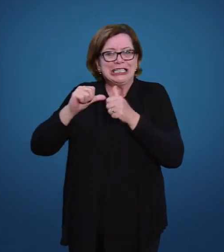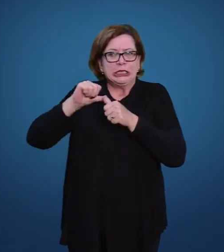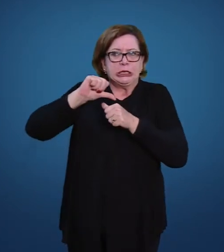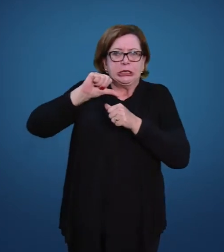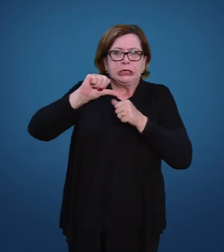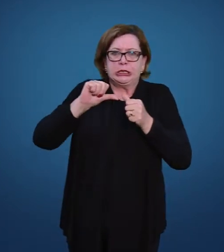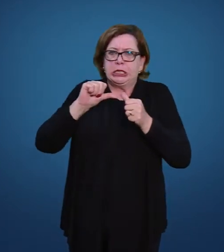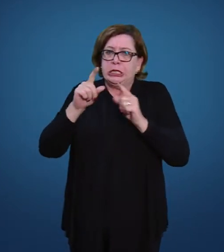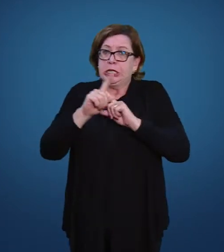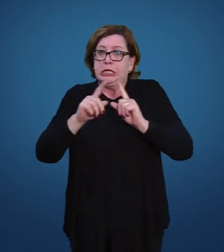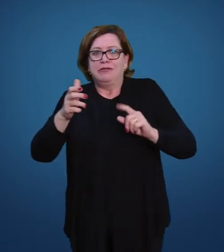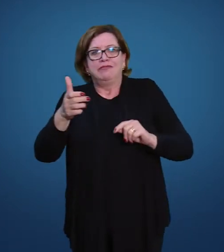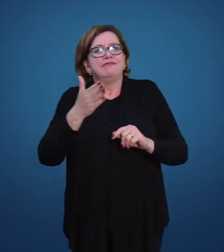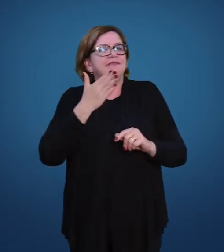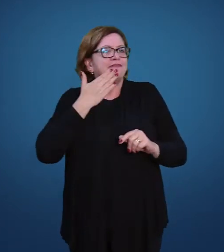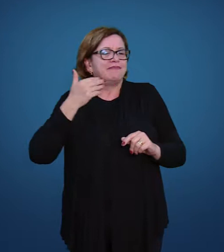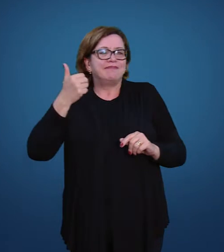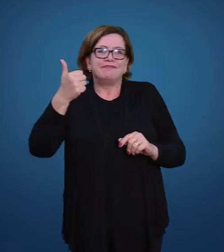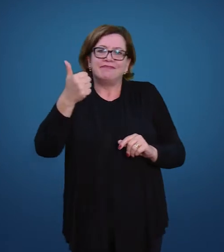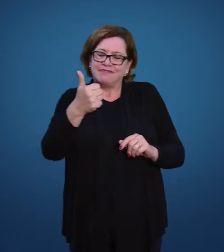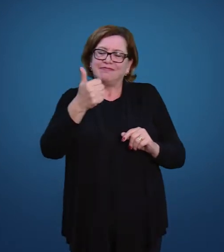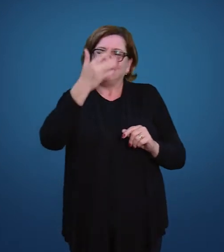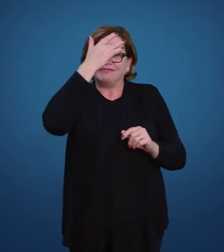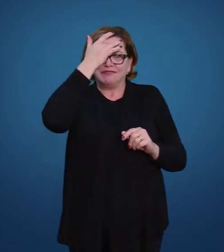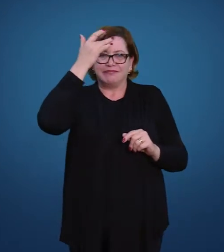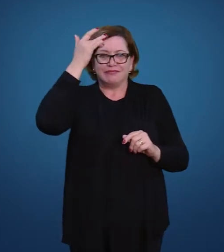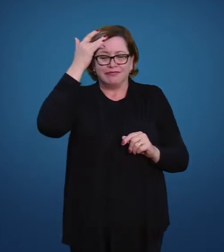mais o melhor para o ser humano. Então, a